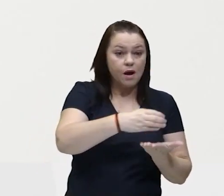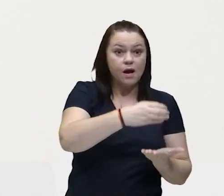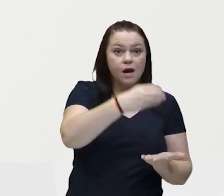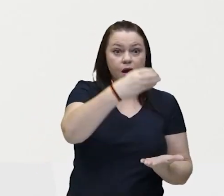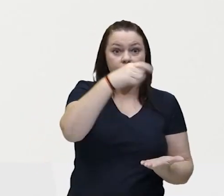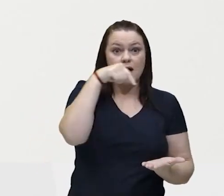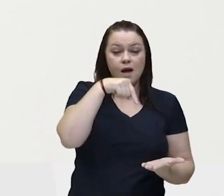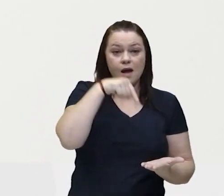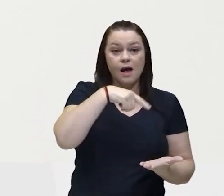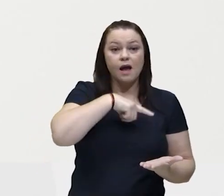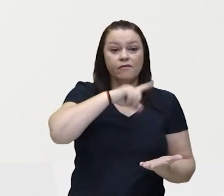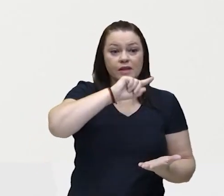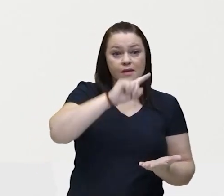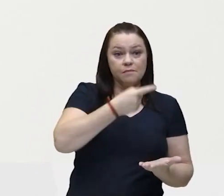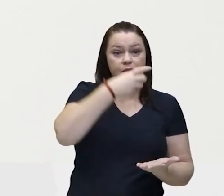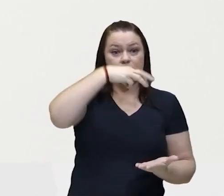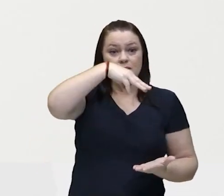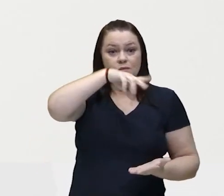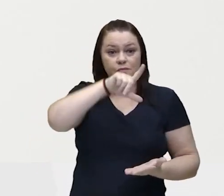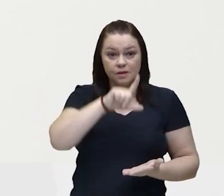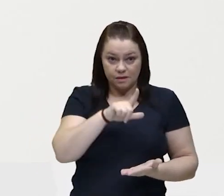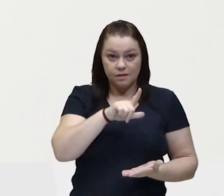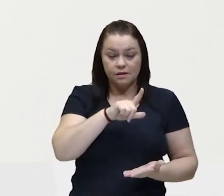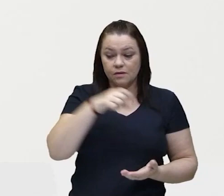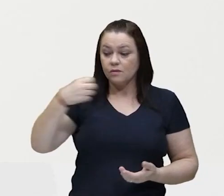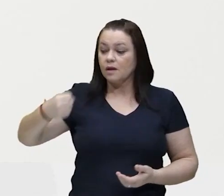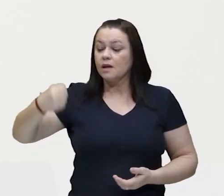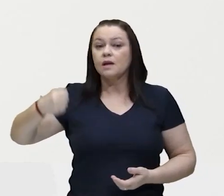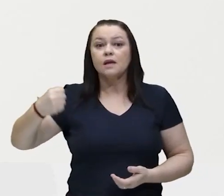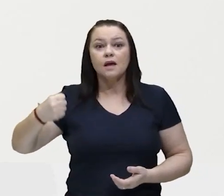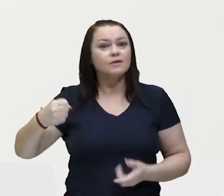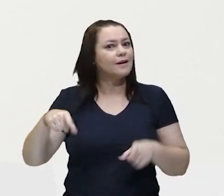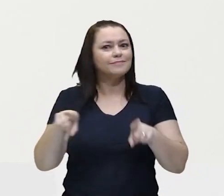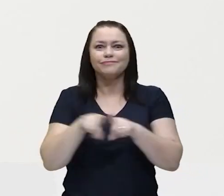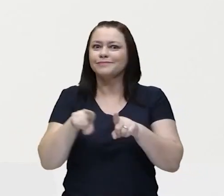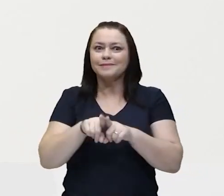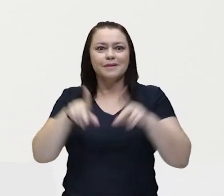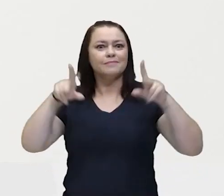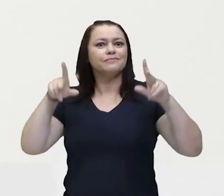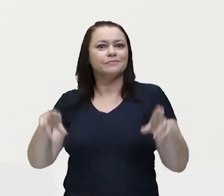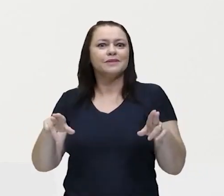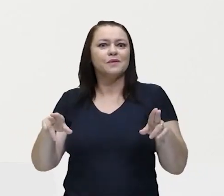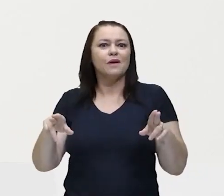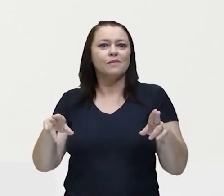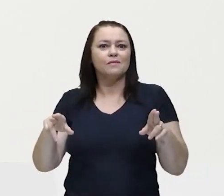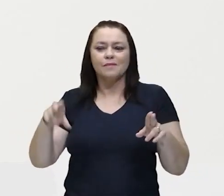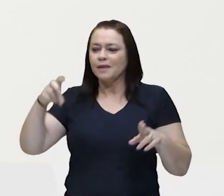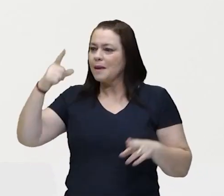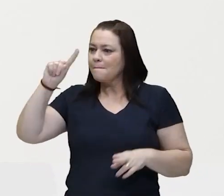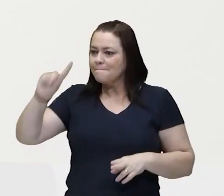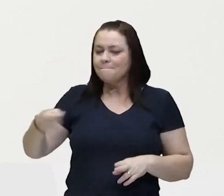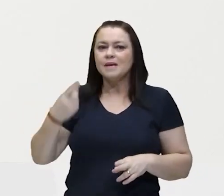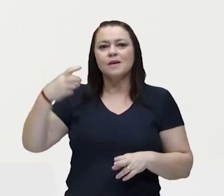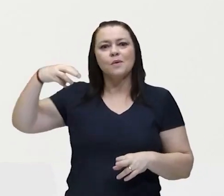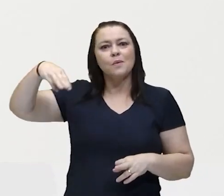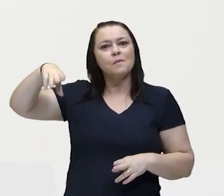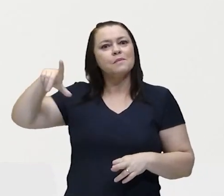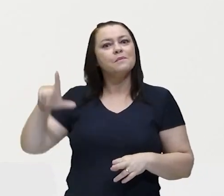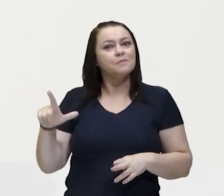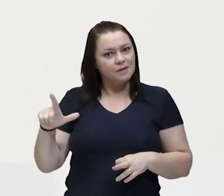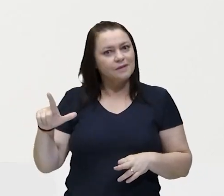1.000 mililitros de capacidade e a jarra também possui 1.000